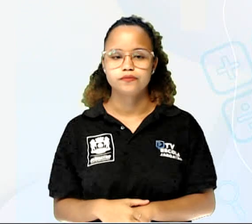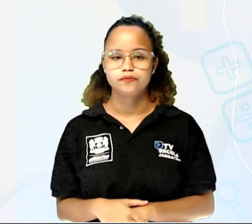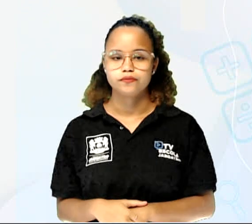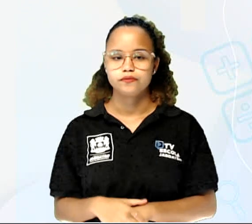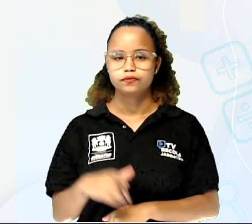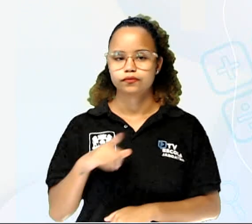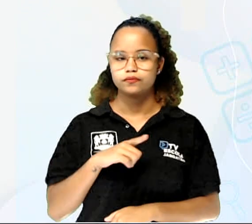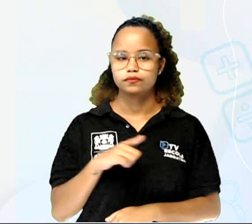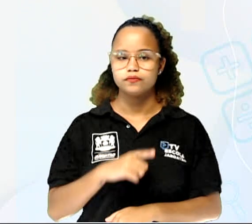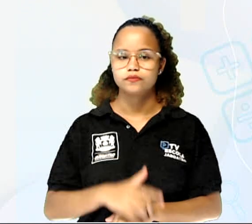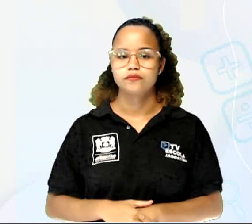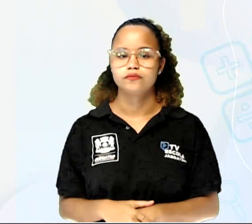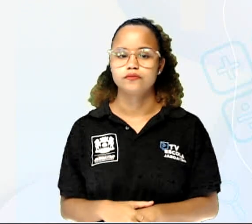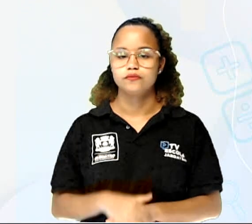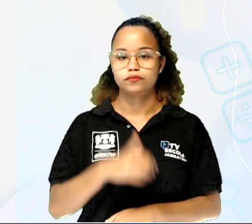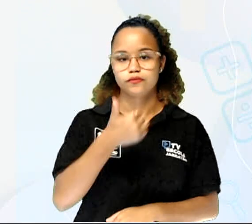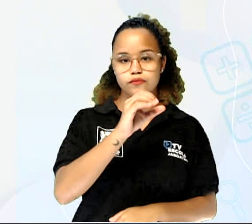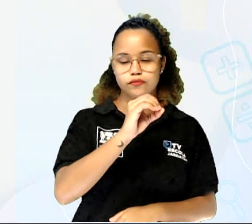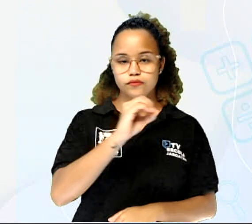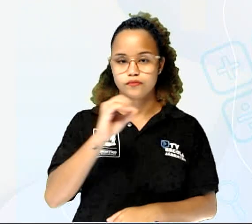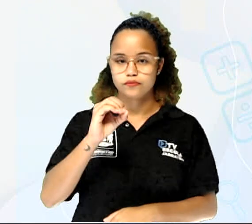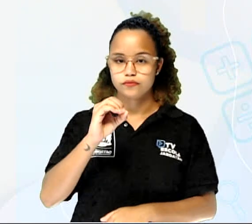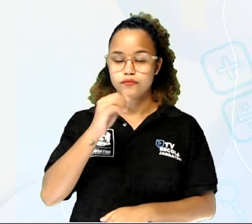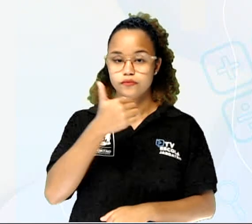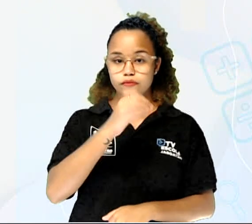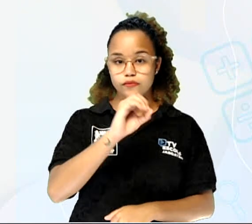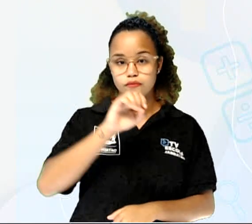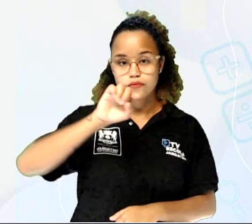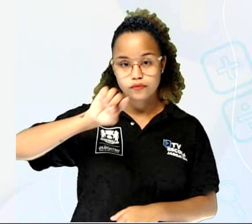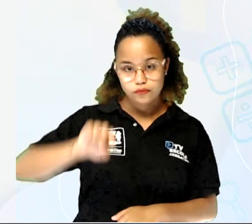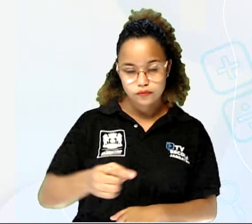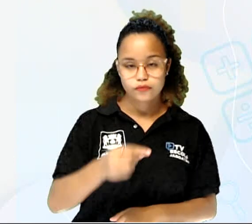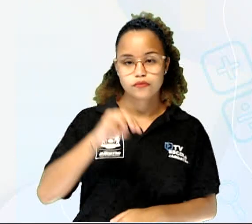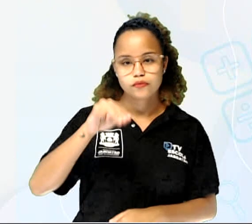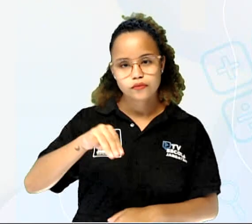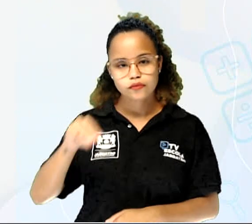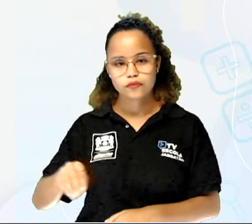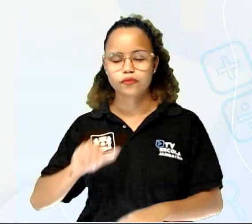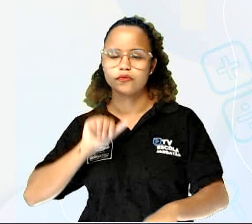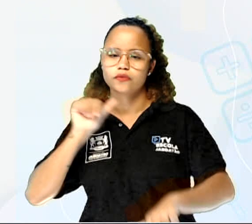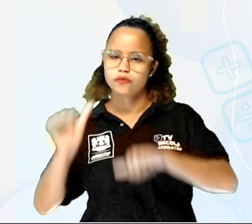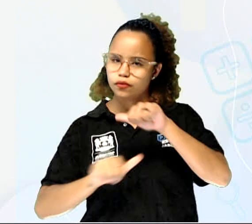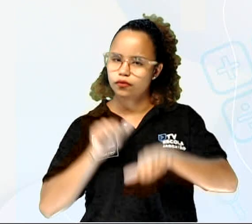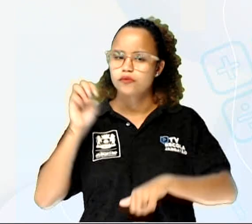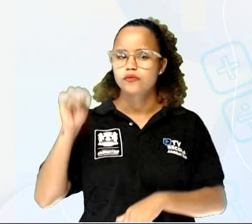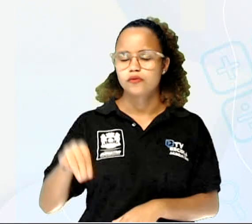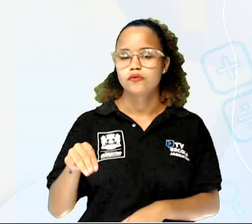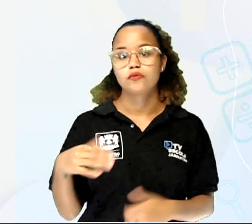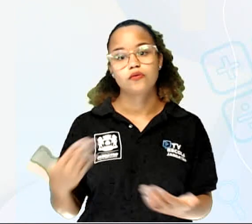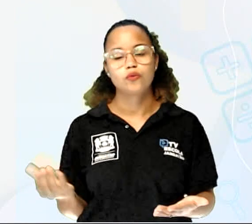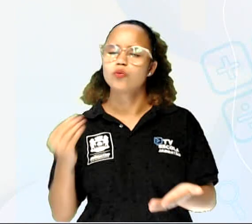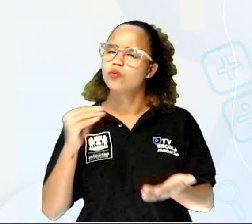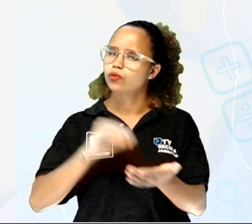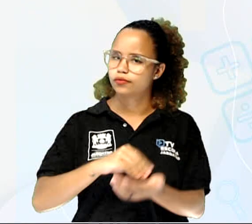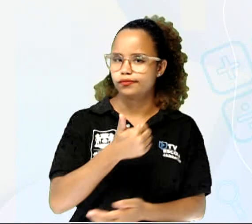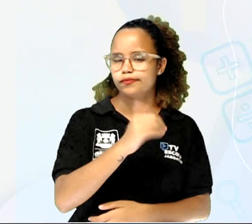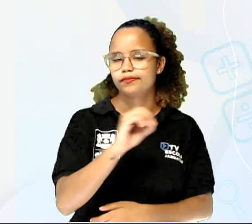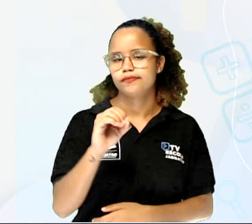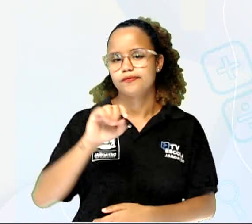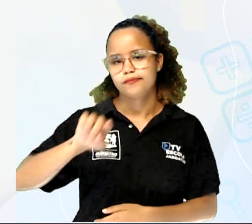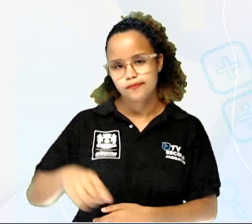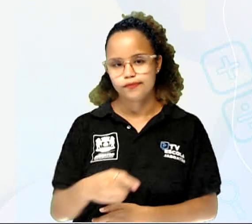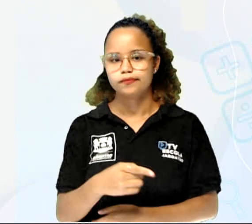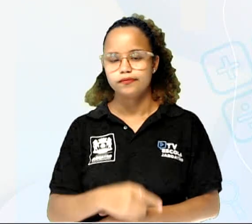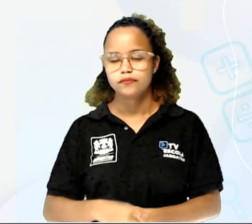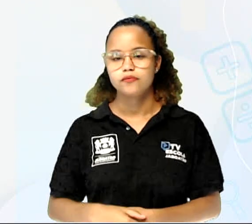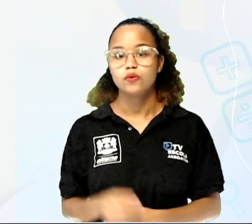Eu tenho 10.000 milímetros e quero transformar em metro. Então, eu coloco o meu valor,